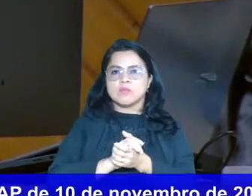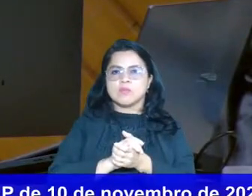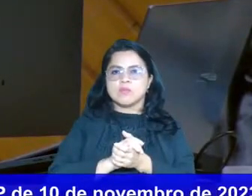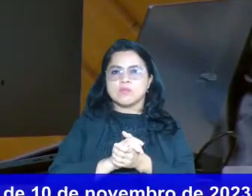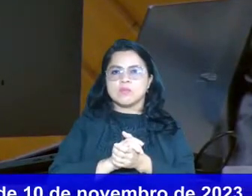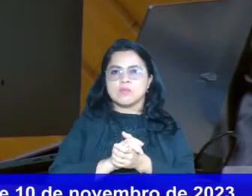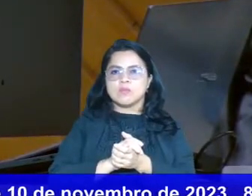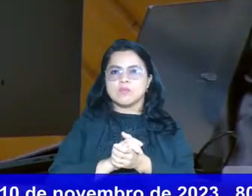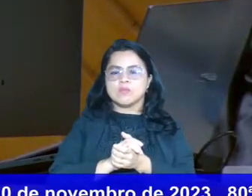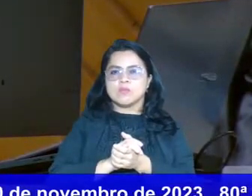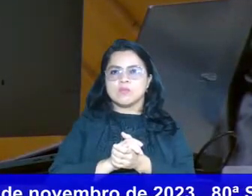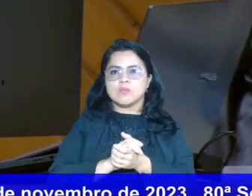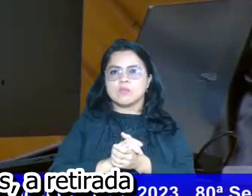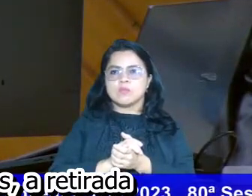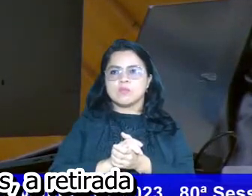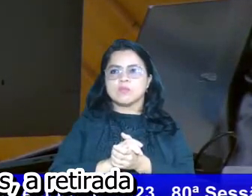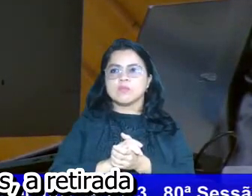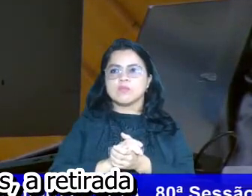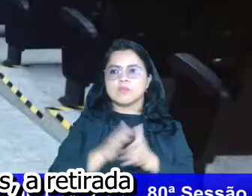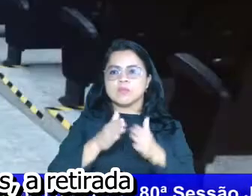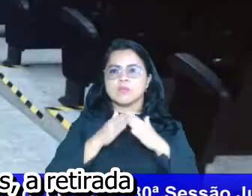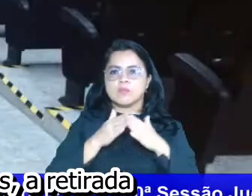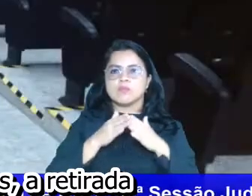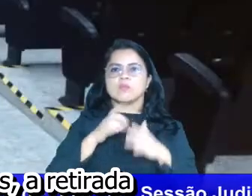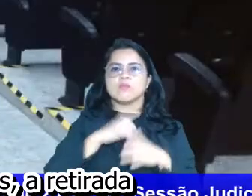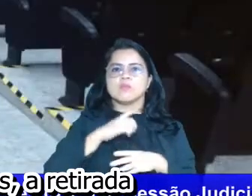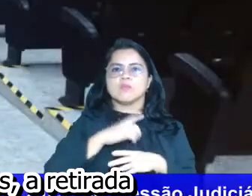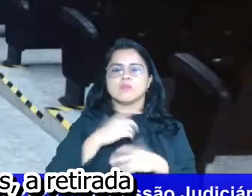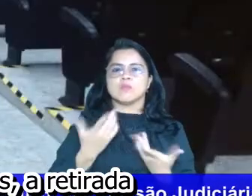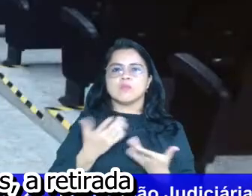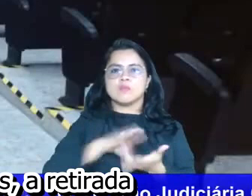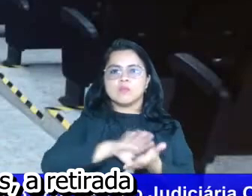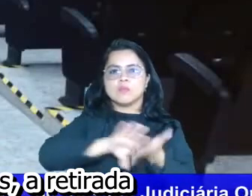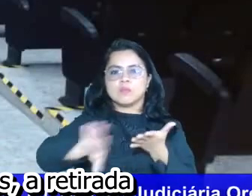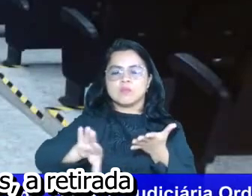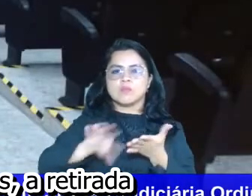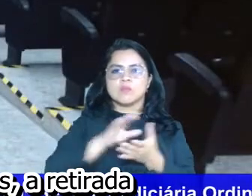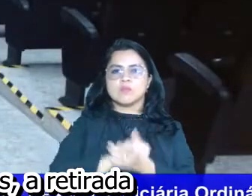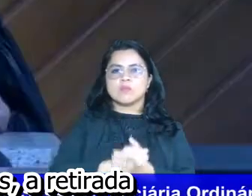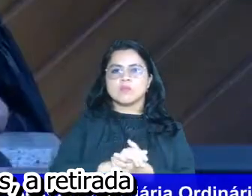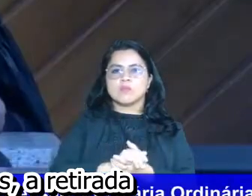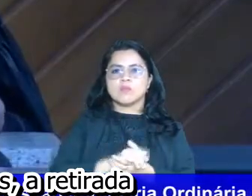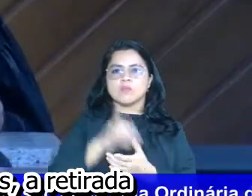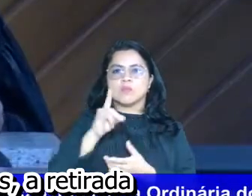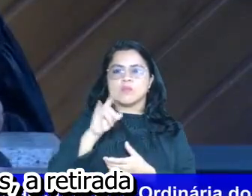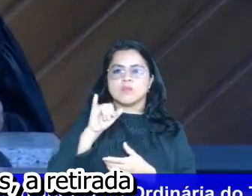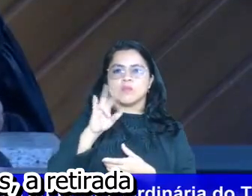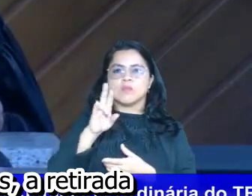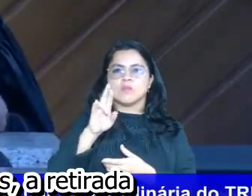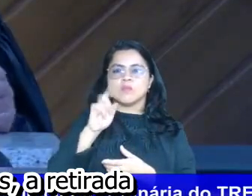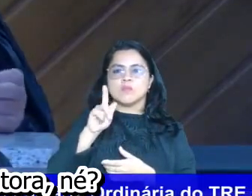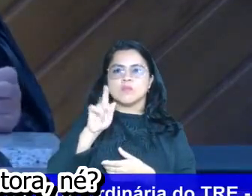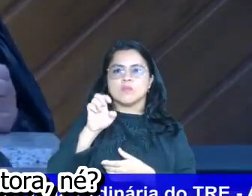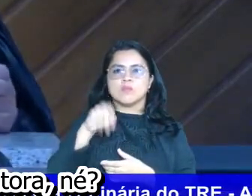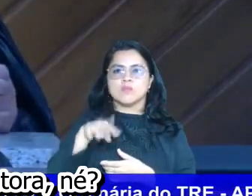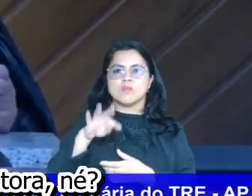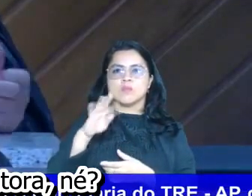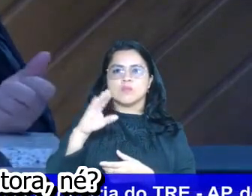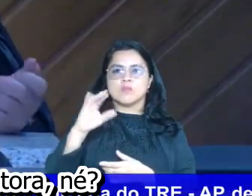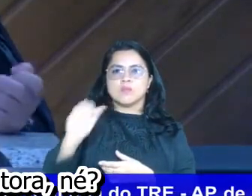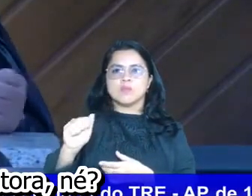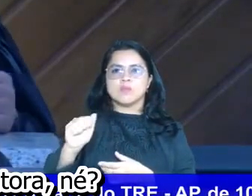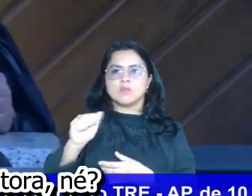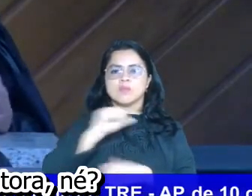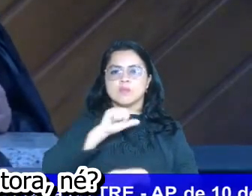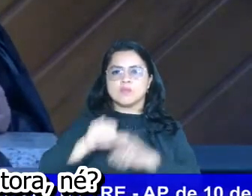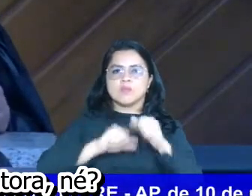diligências. Então, convertido em diligências, retirada de pauta,